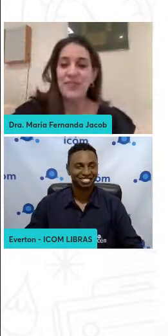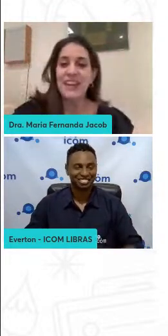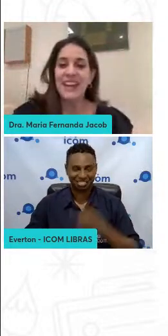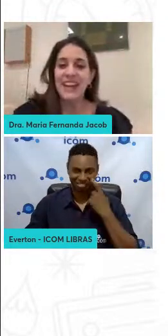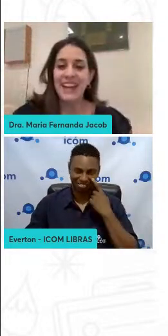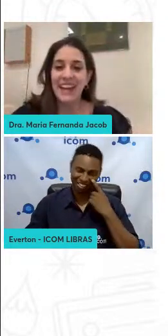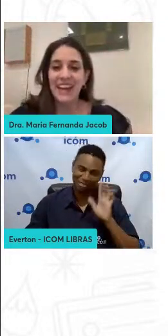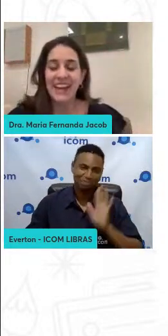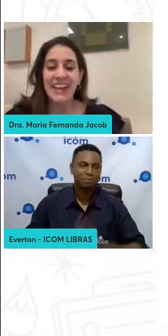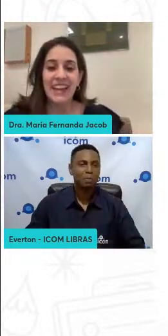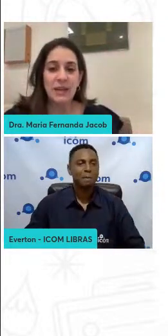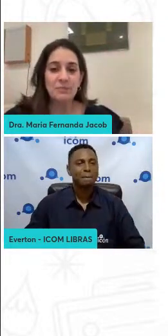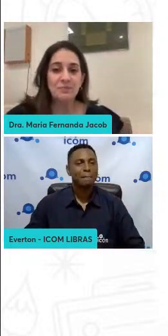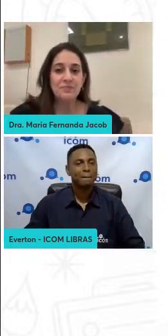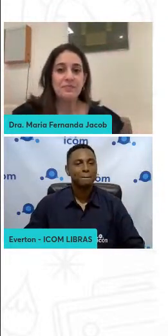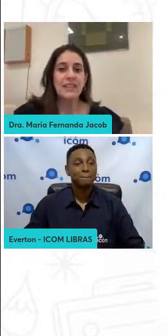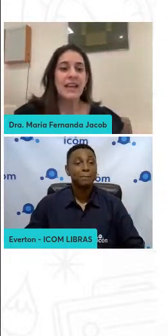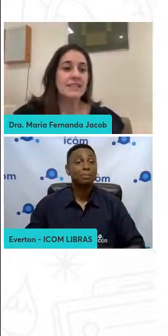fica.